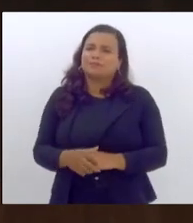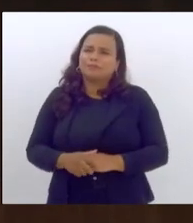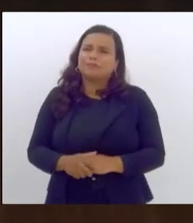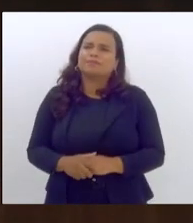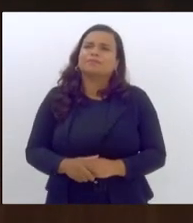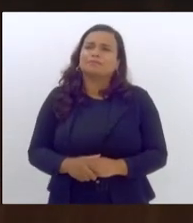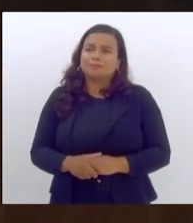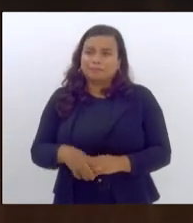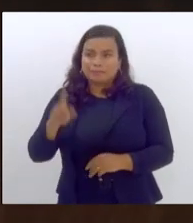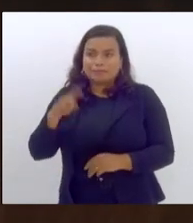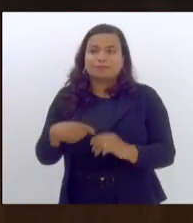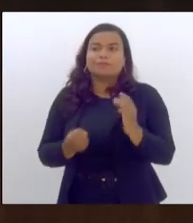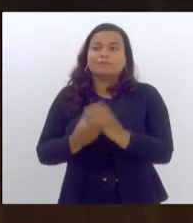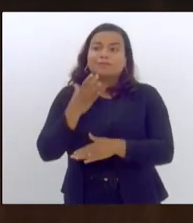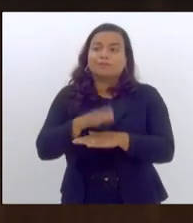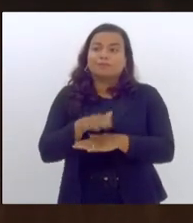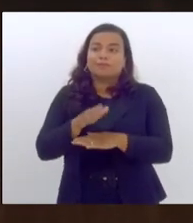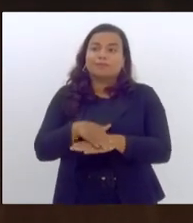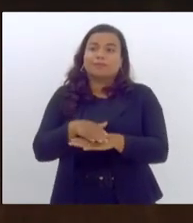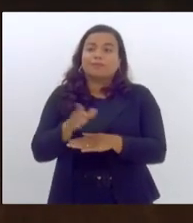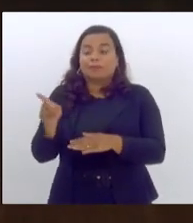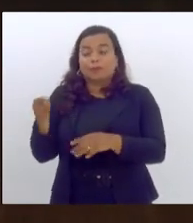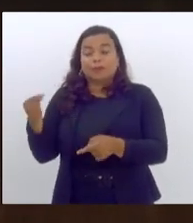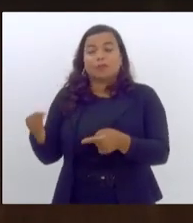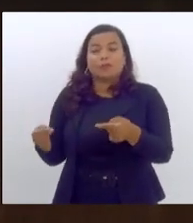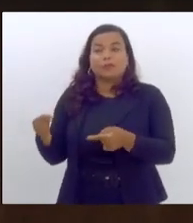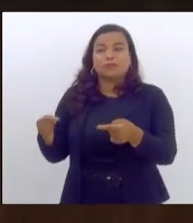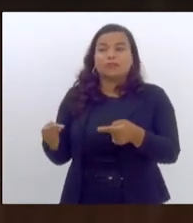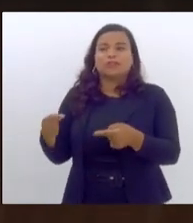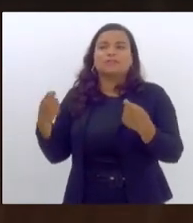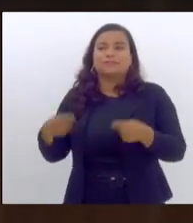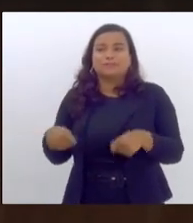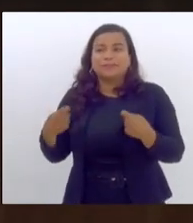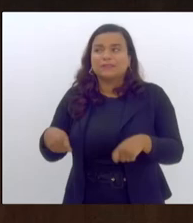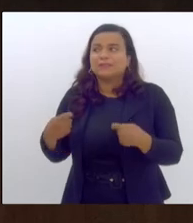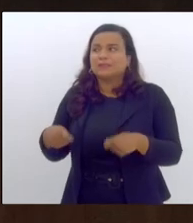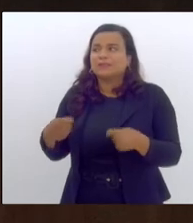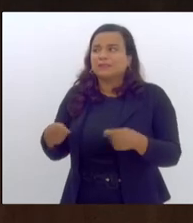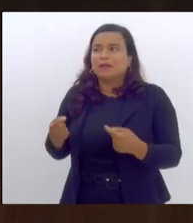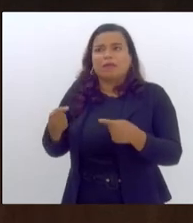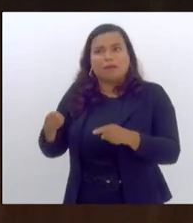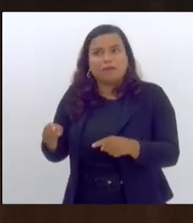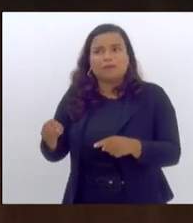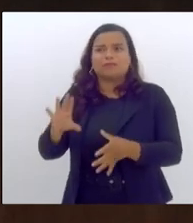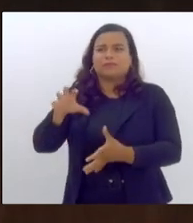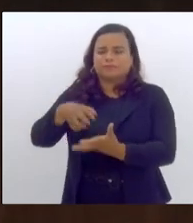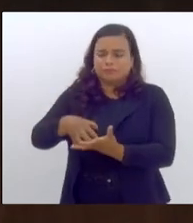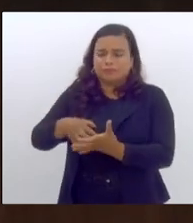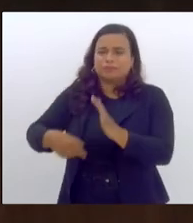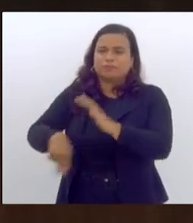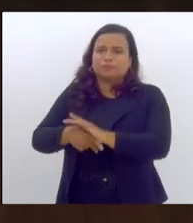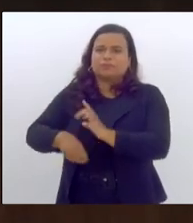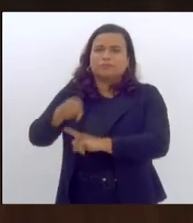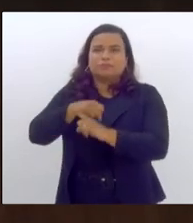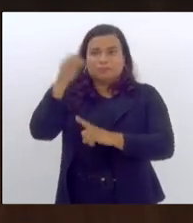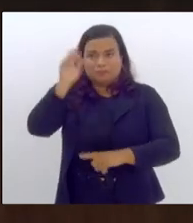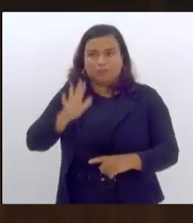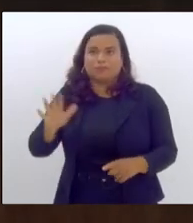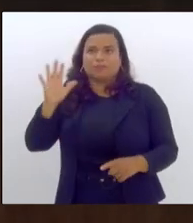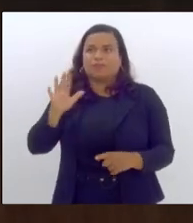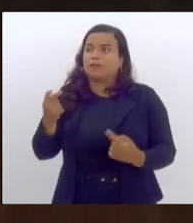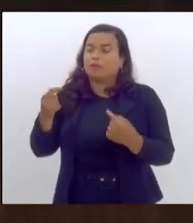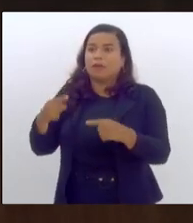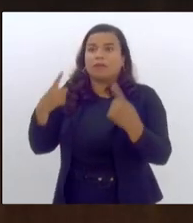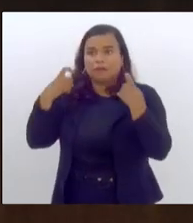de fruto de uma política que a gente precisa combater no seio da sociedade brasileira. Efetivamente, combater a